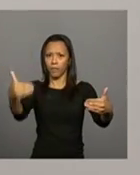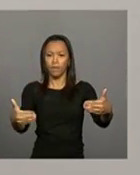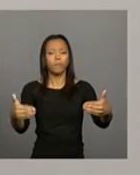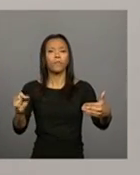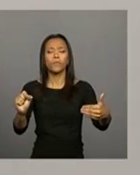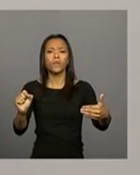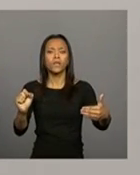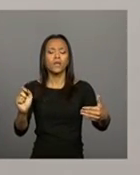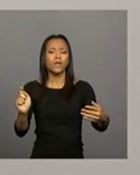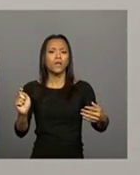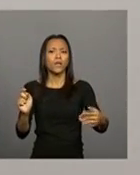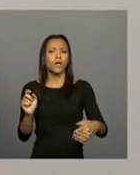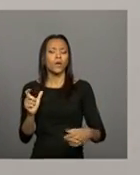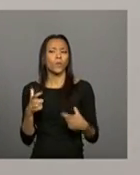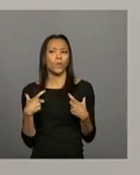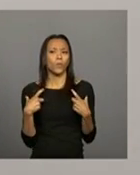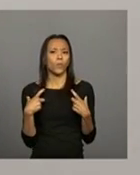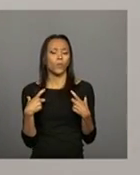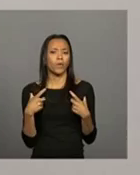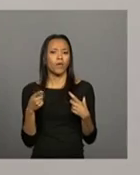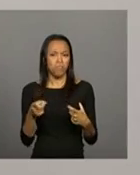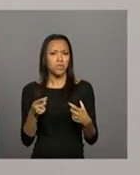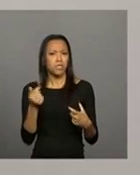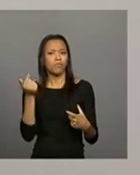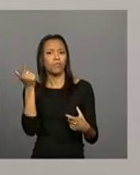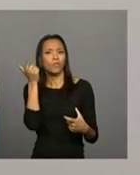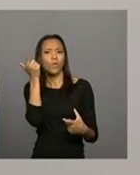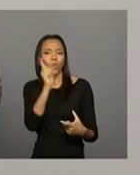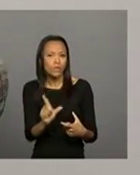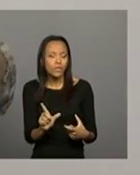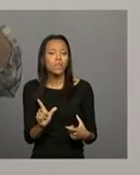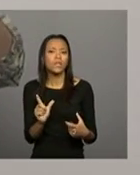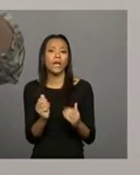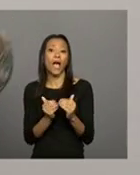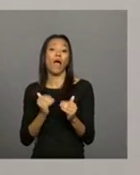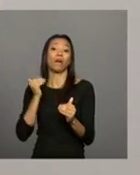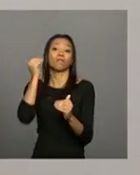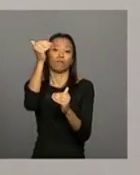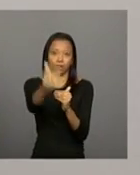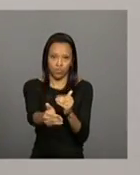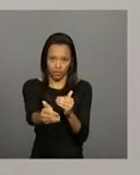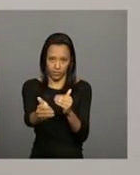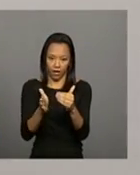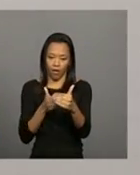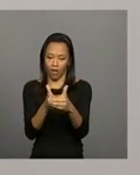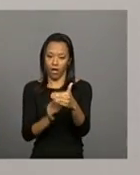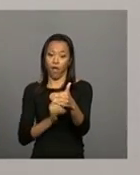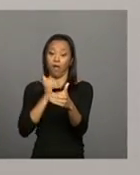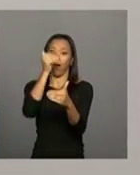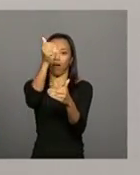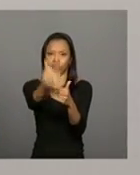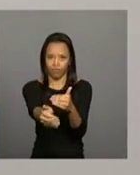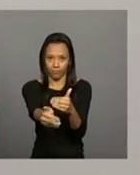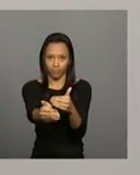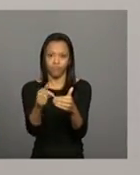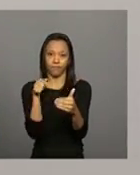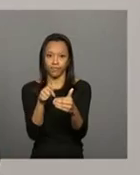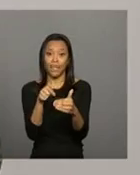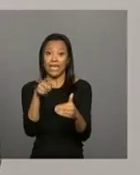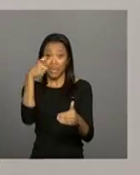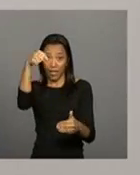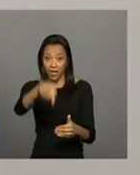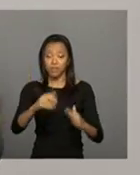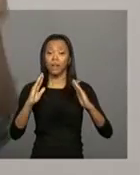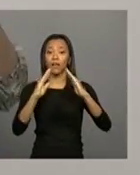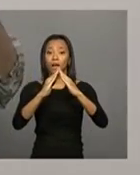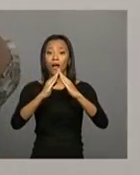um local de superação, um local de abertura para a liberdade. Que essa casa da